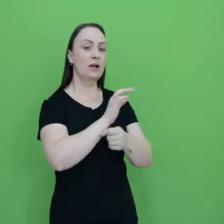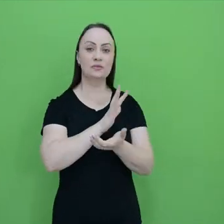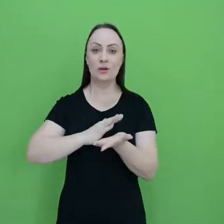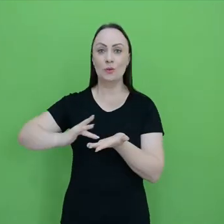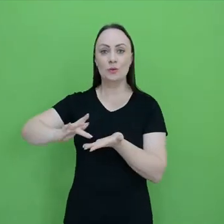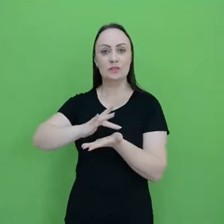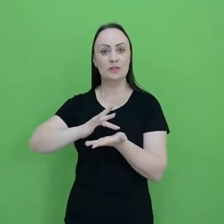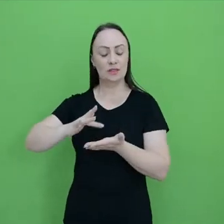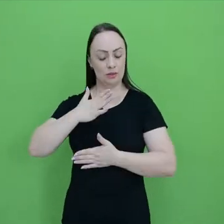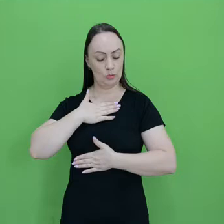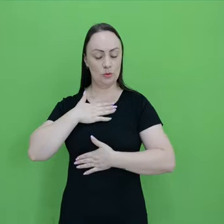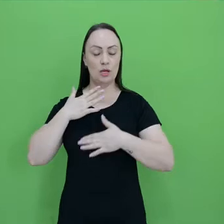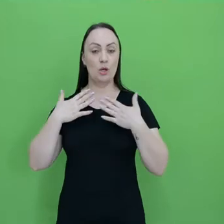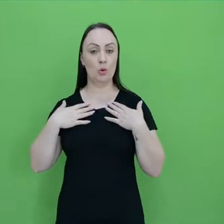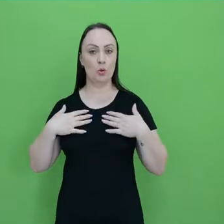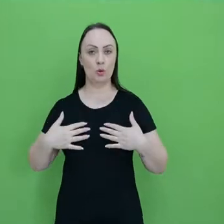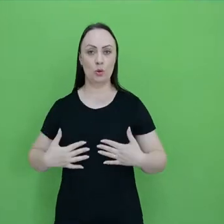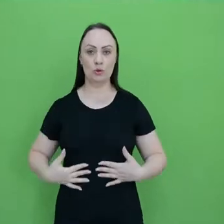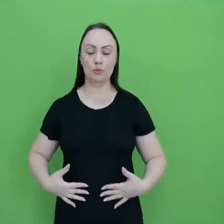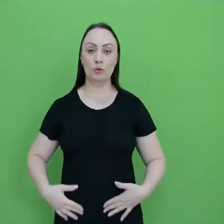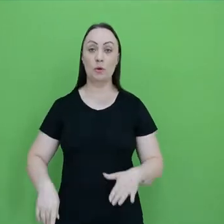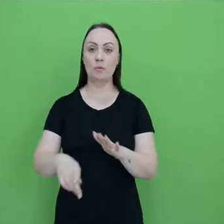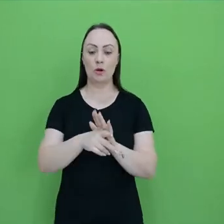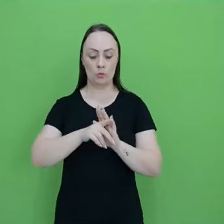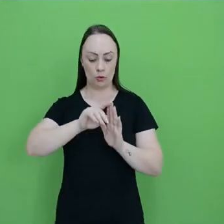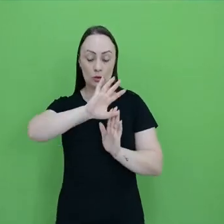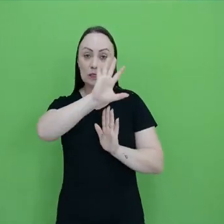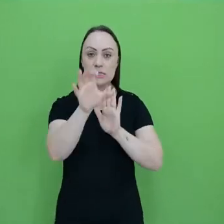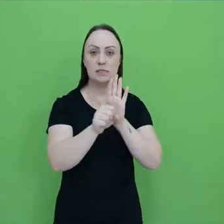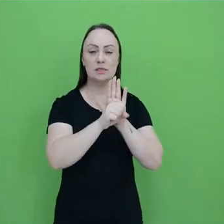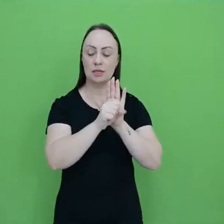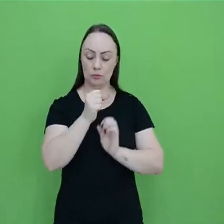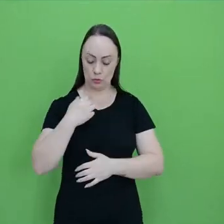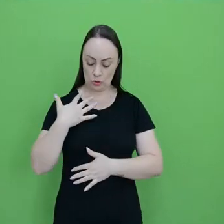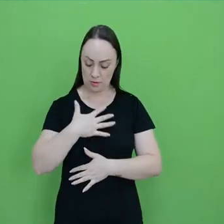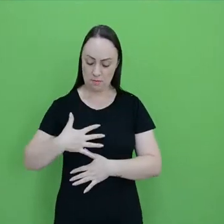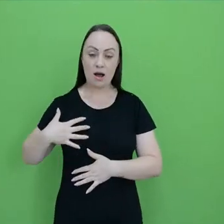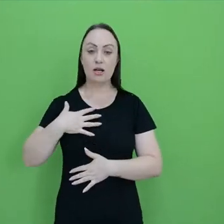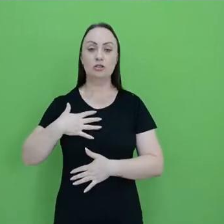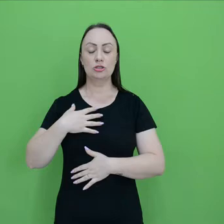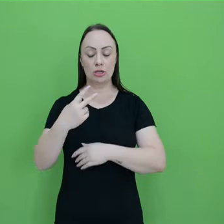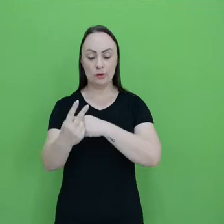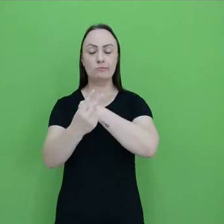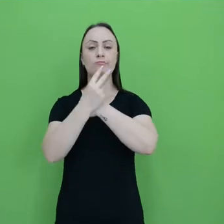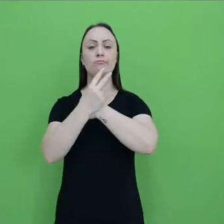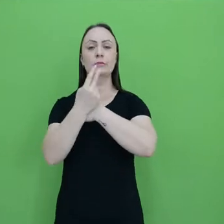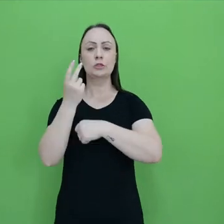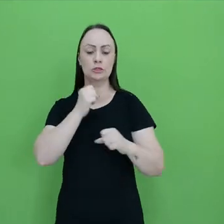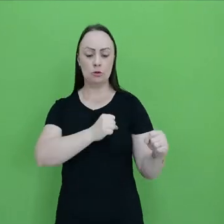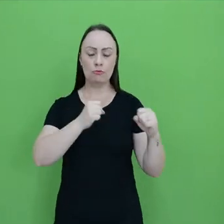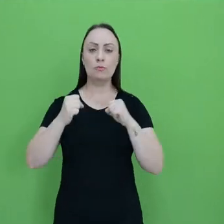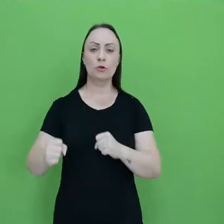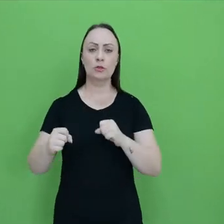O cigano trazia no corpo símbolos em forma de imagens, marcas de poder e